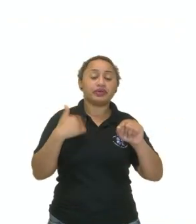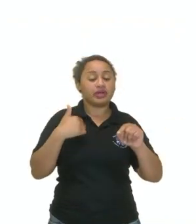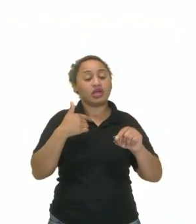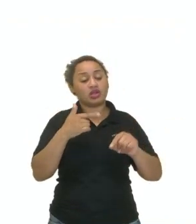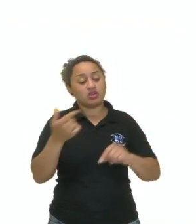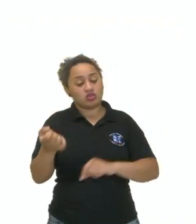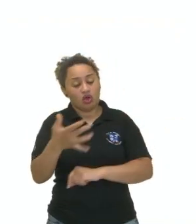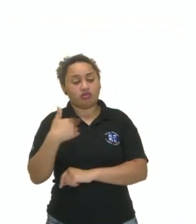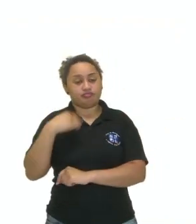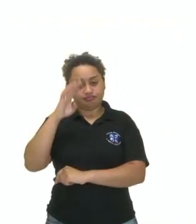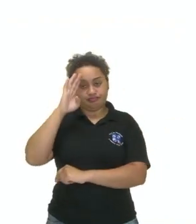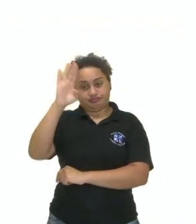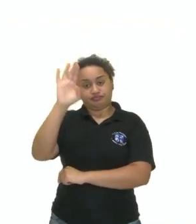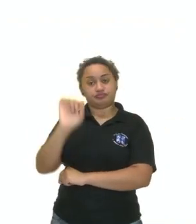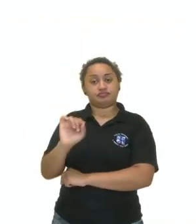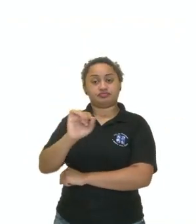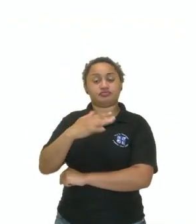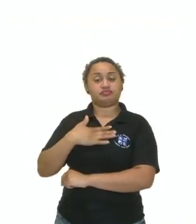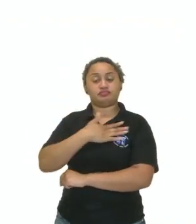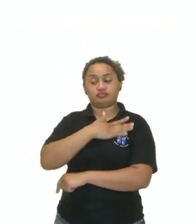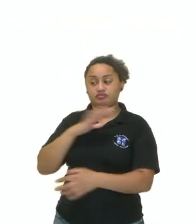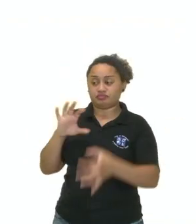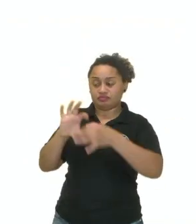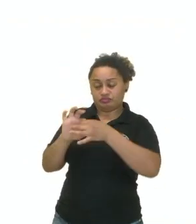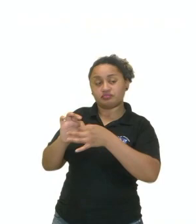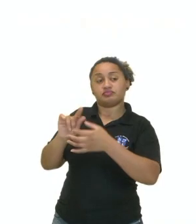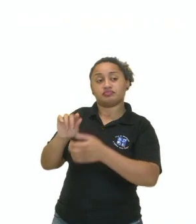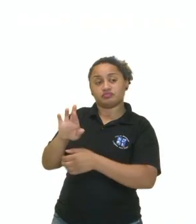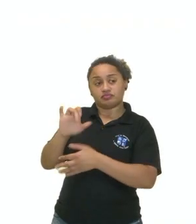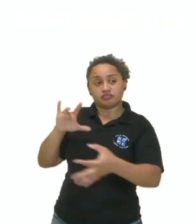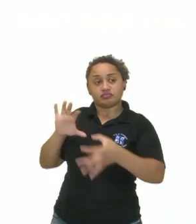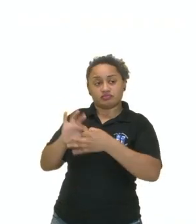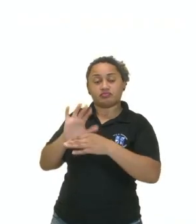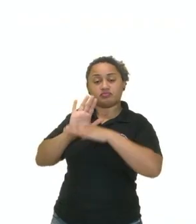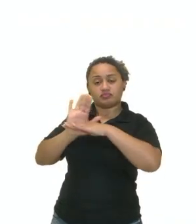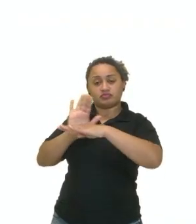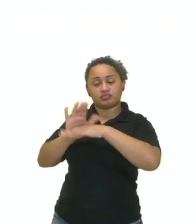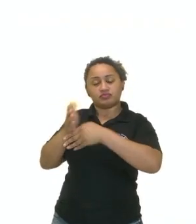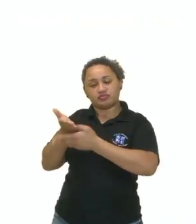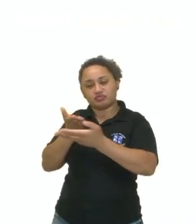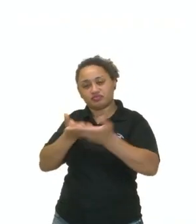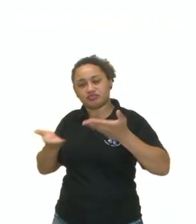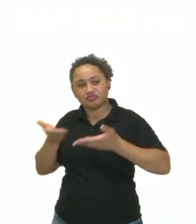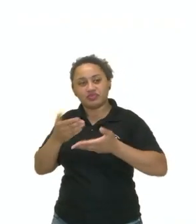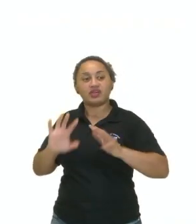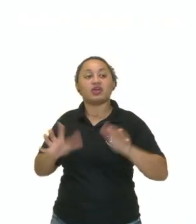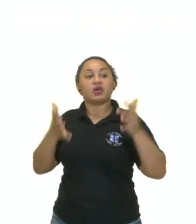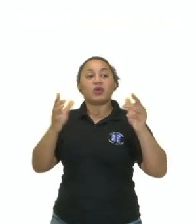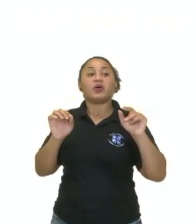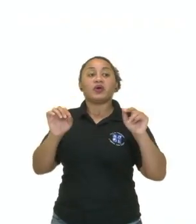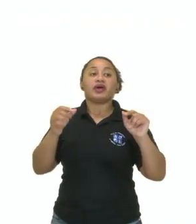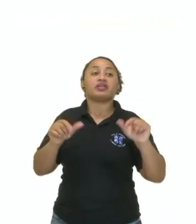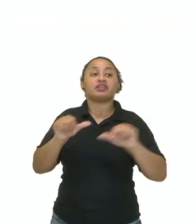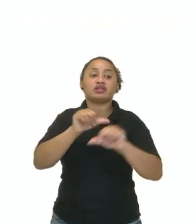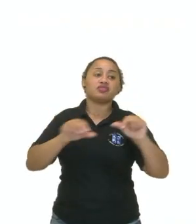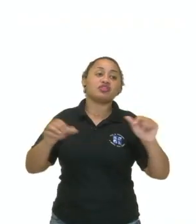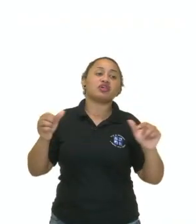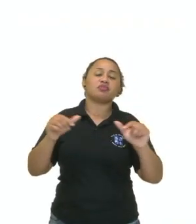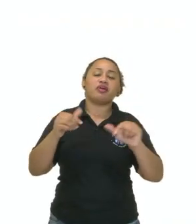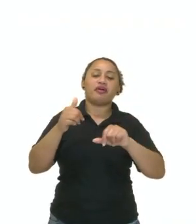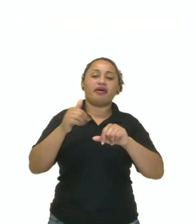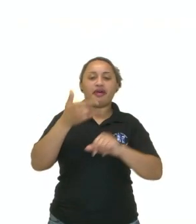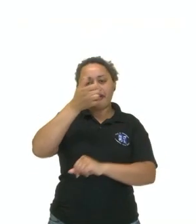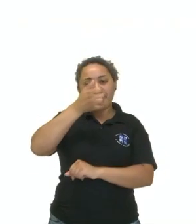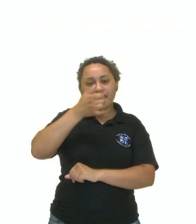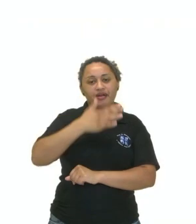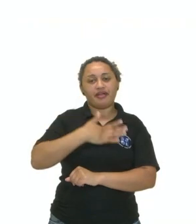novos soldados se ligaram aos seus generais por laço de lealdade e solidariedade. Esse acontecimento foi considerado uma